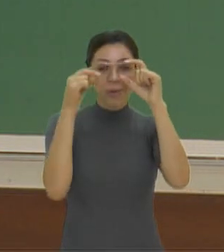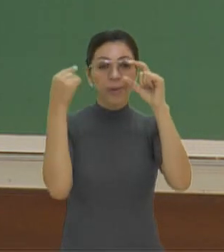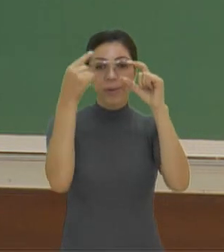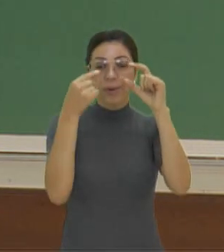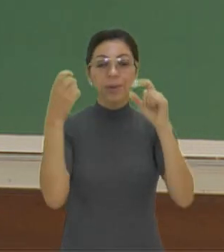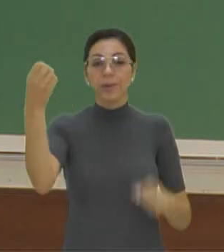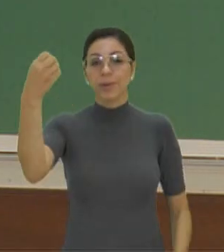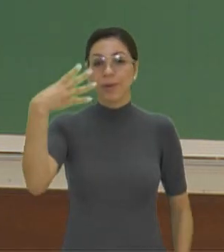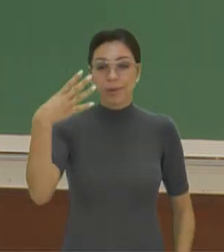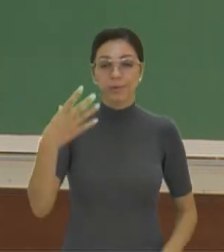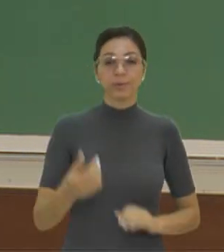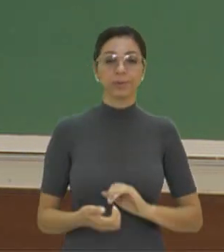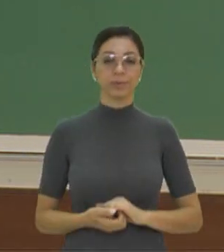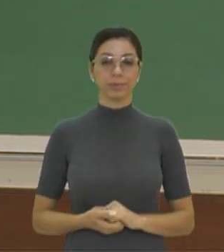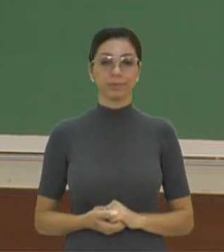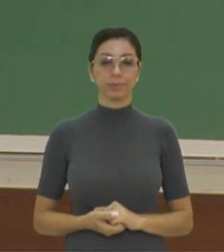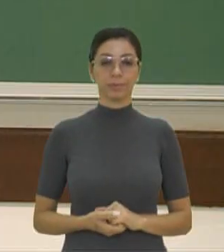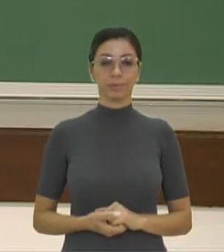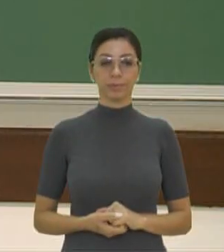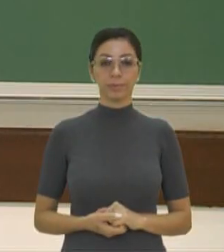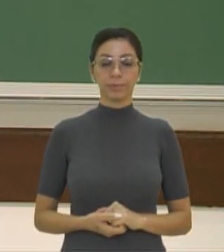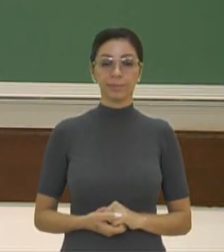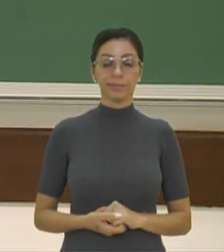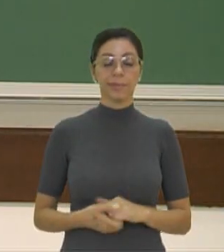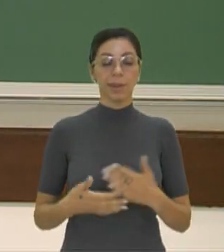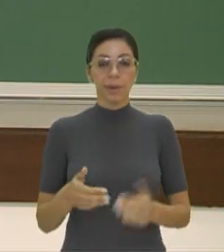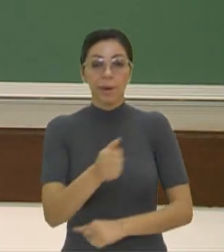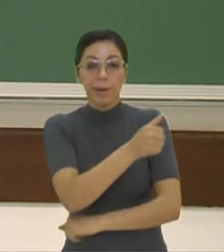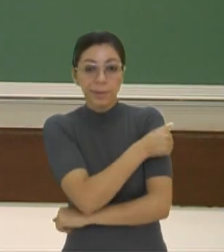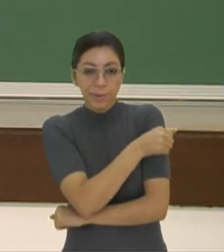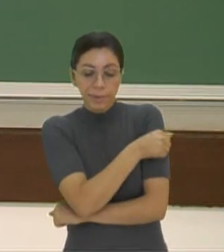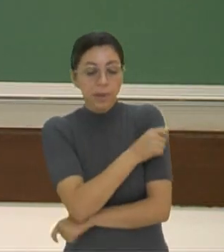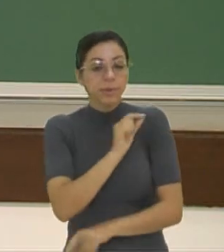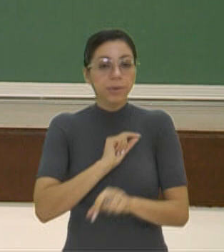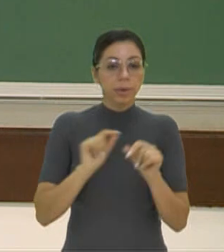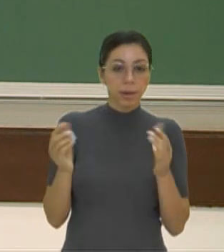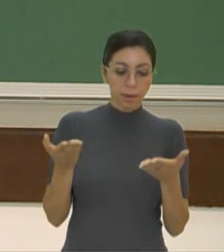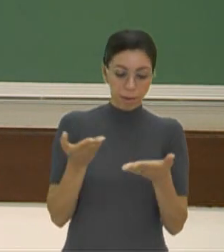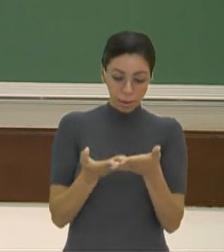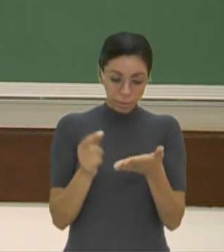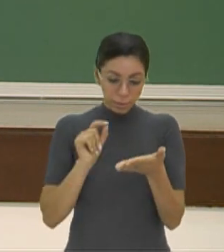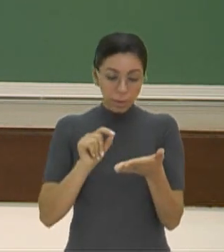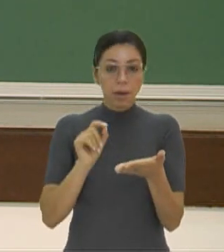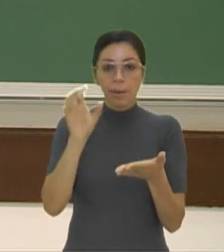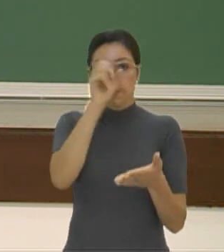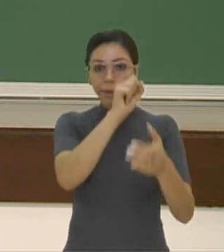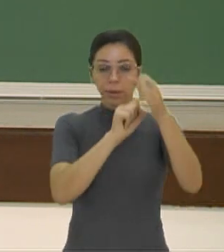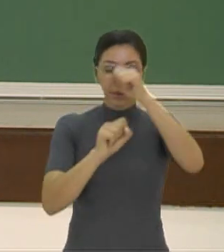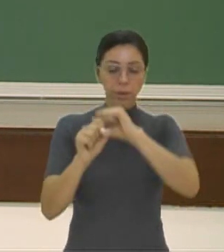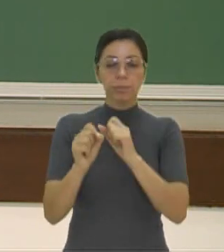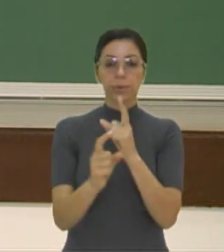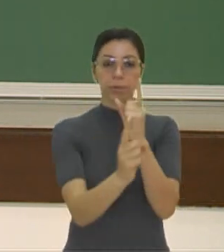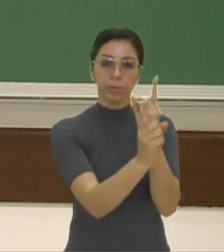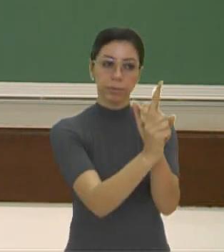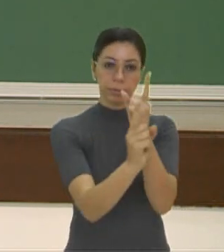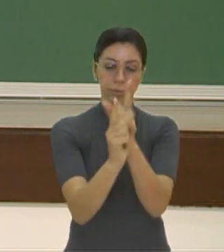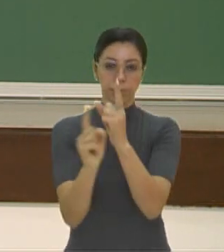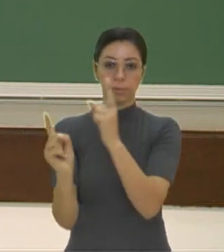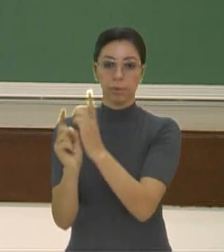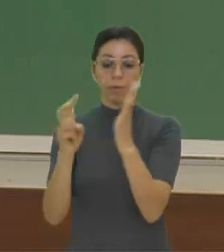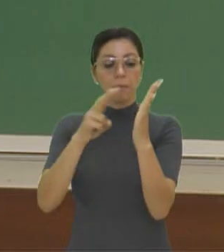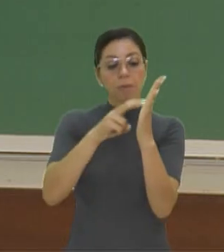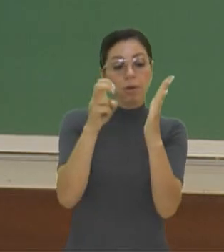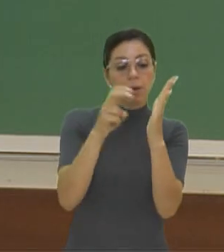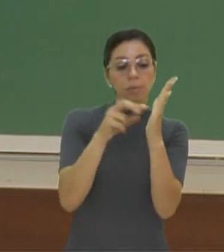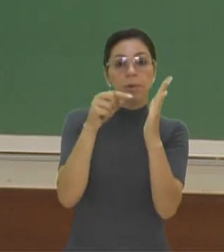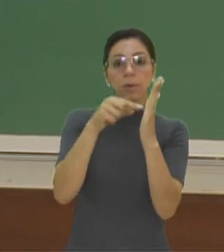Proust, French writer. Students, na nossa aula, a gente verificou essas descobertas, ampliamos o